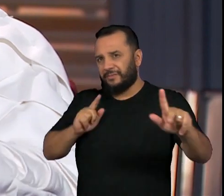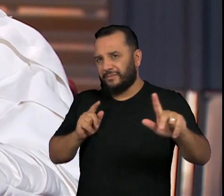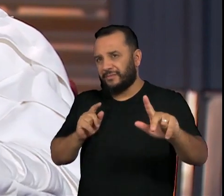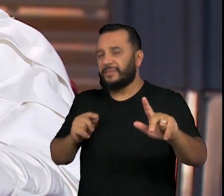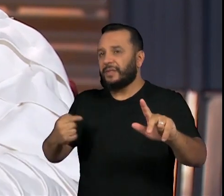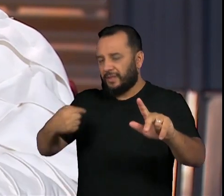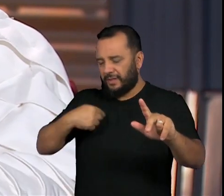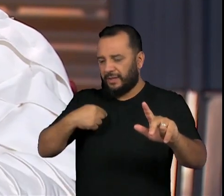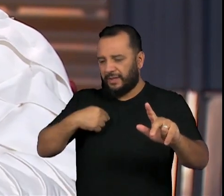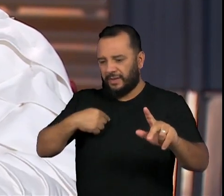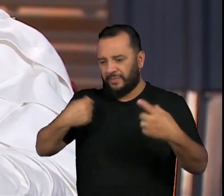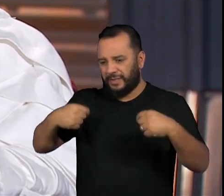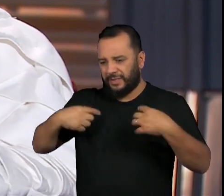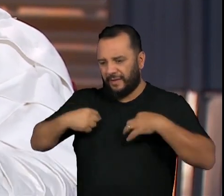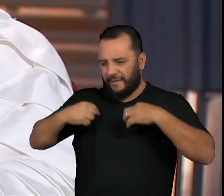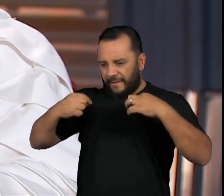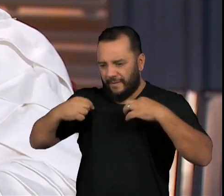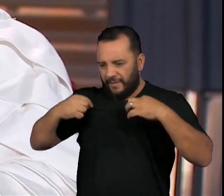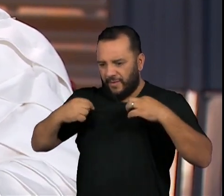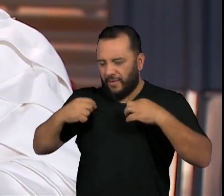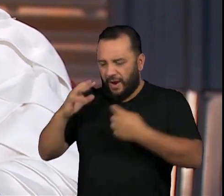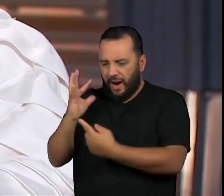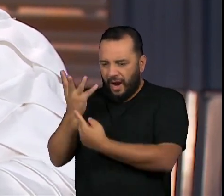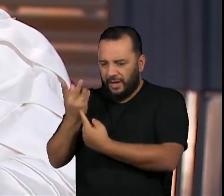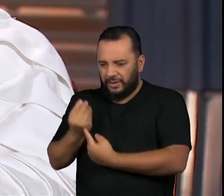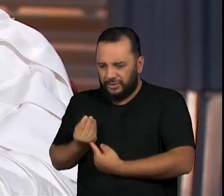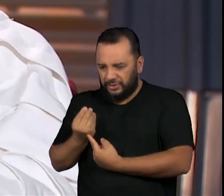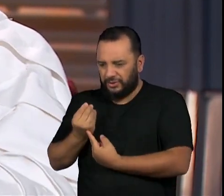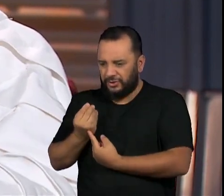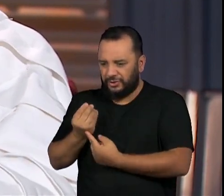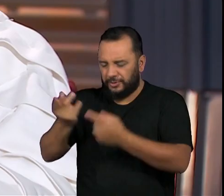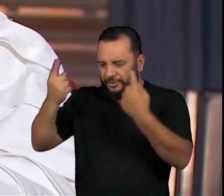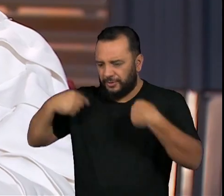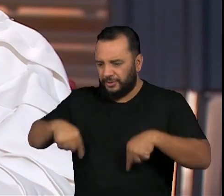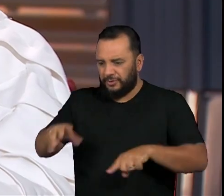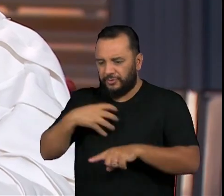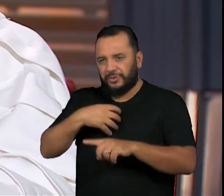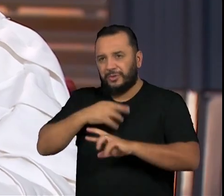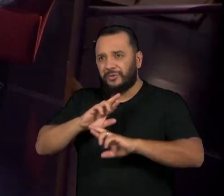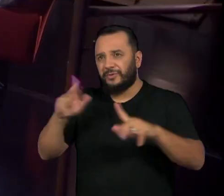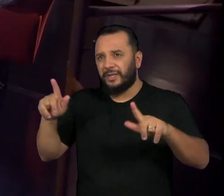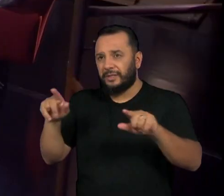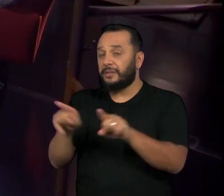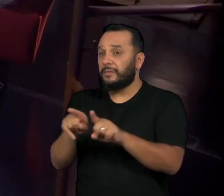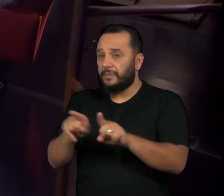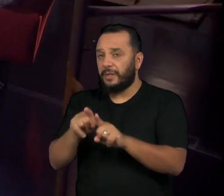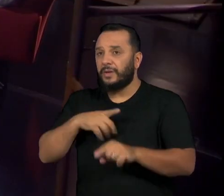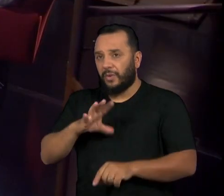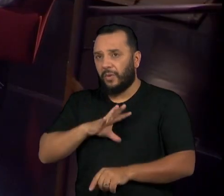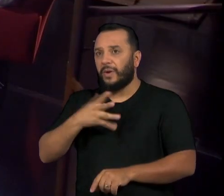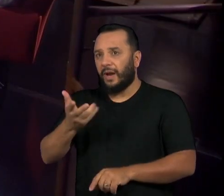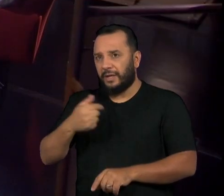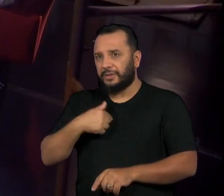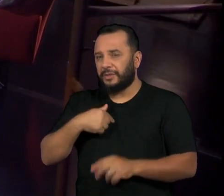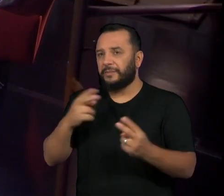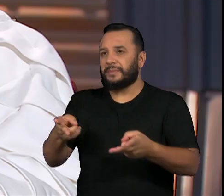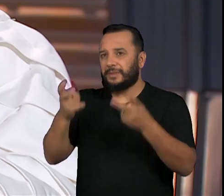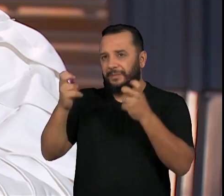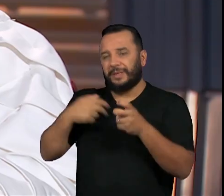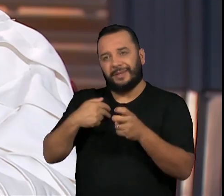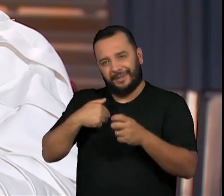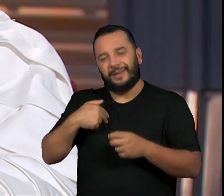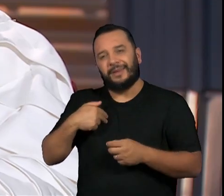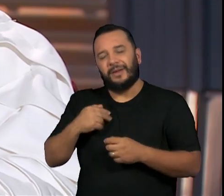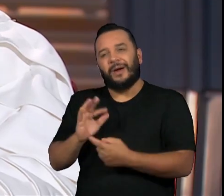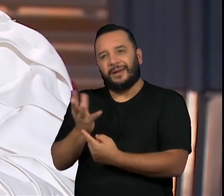me provocar a ver a arte de outra maneira e, principalmente, ter a coragem de me enxergar como artista, que demorou.